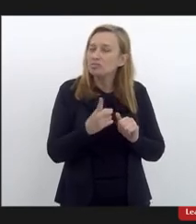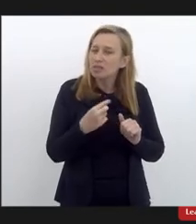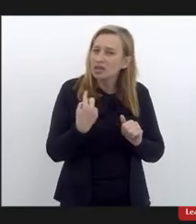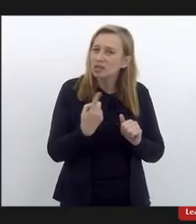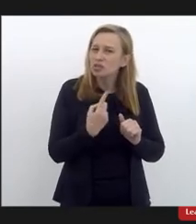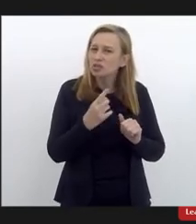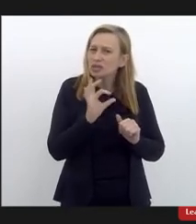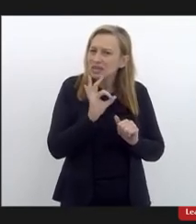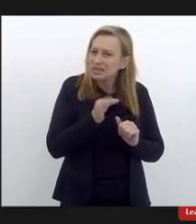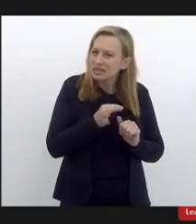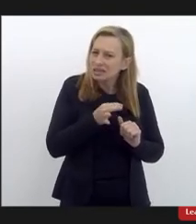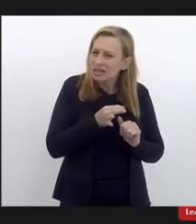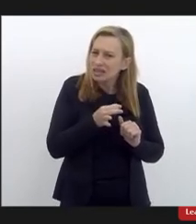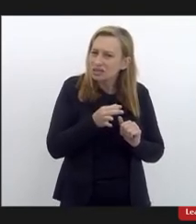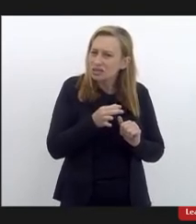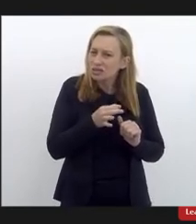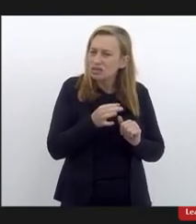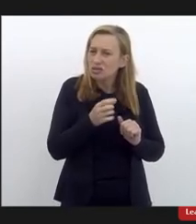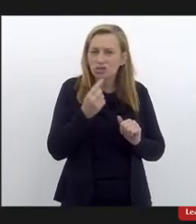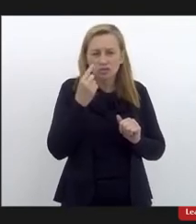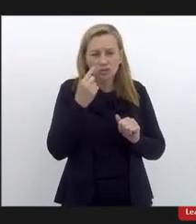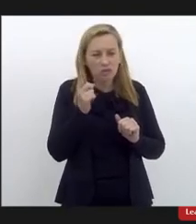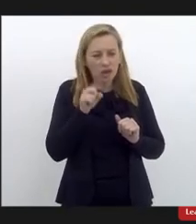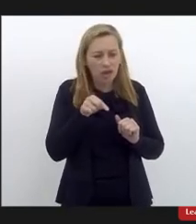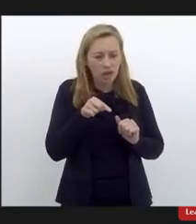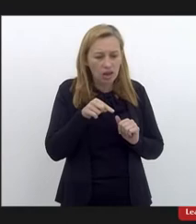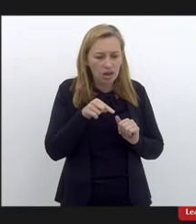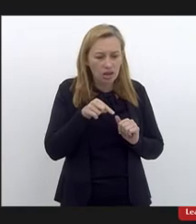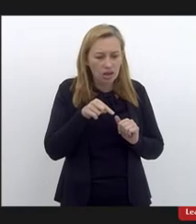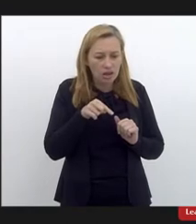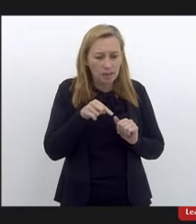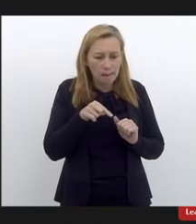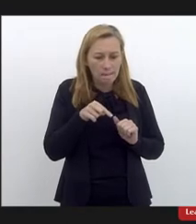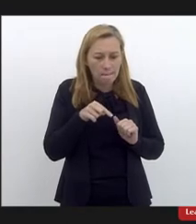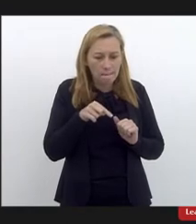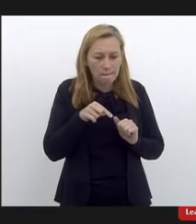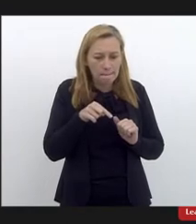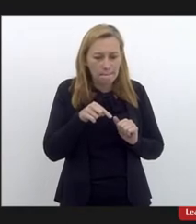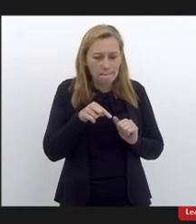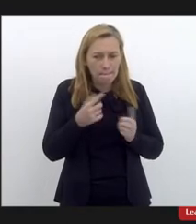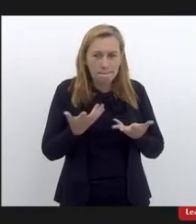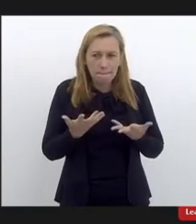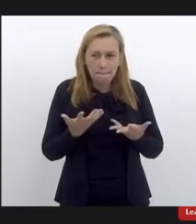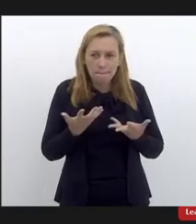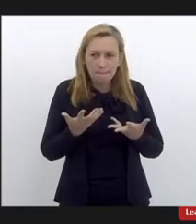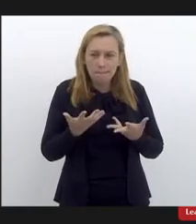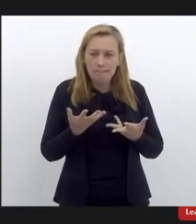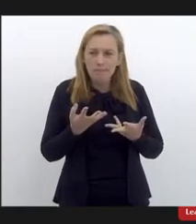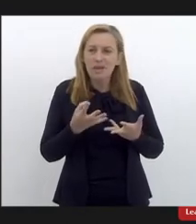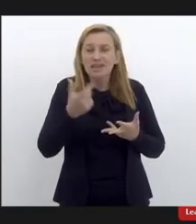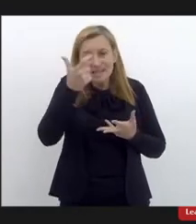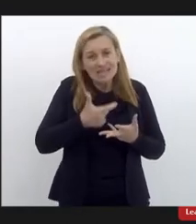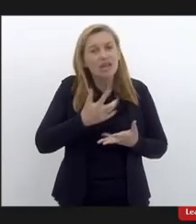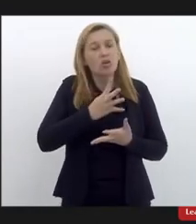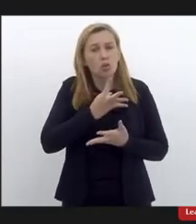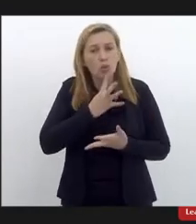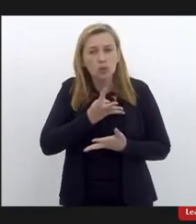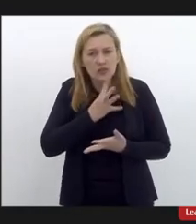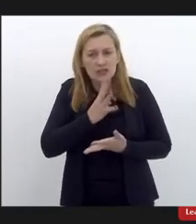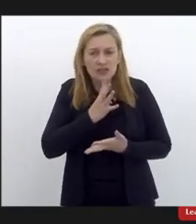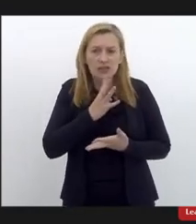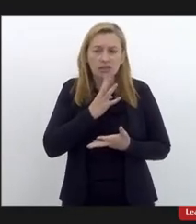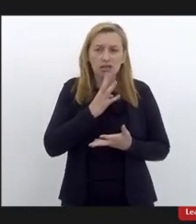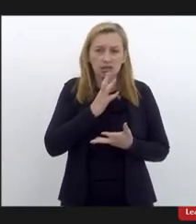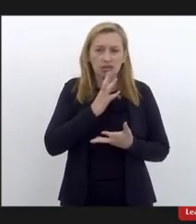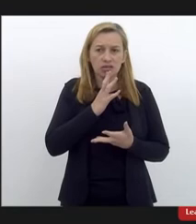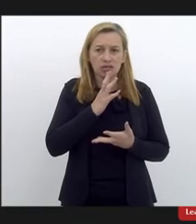que é óbvio, mas que a gente tem tentado, né, a muito custo, se fazer reconhecido, que é o caráter